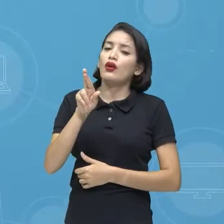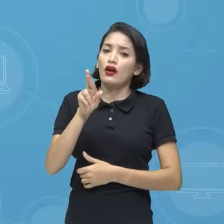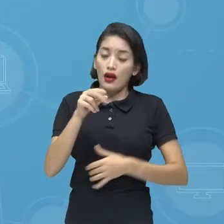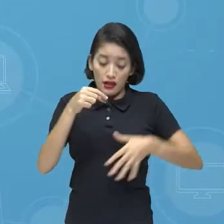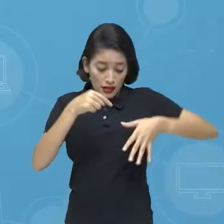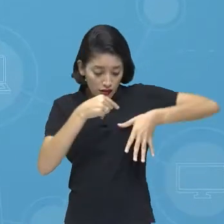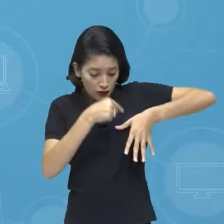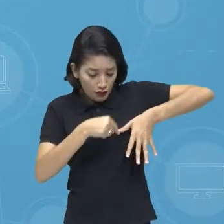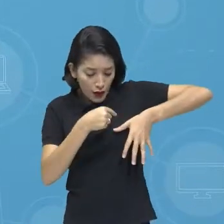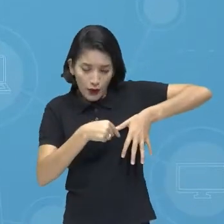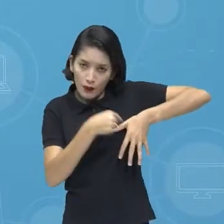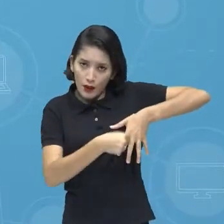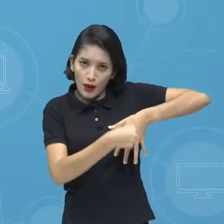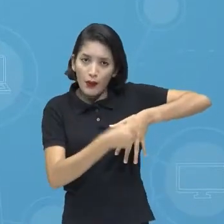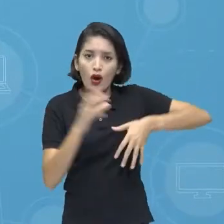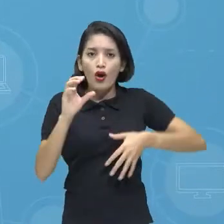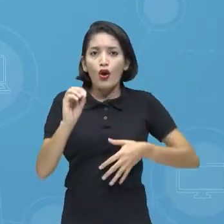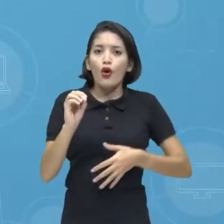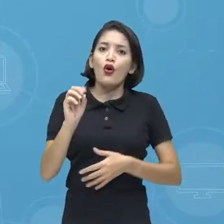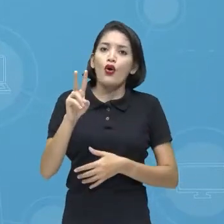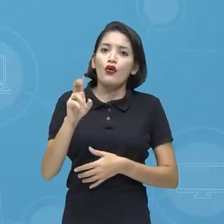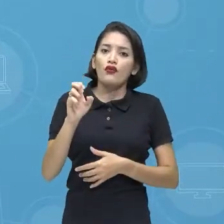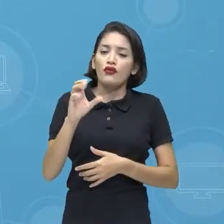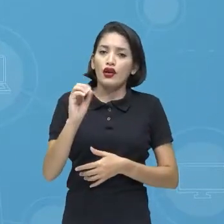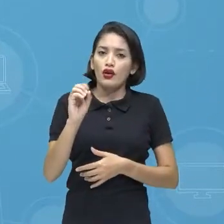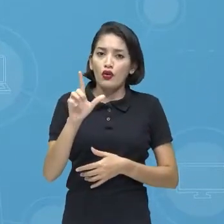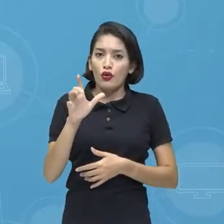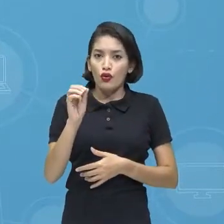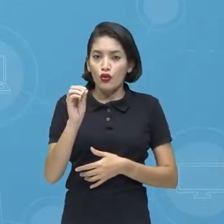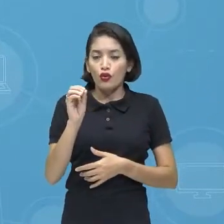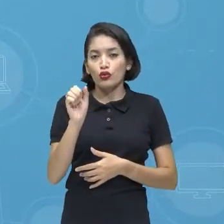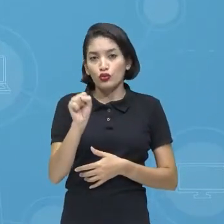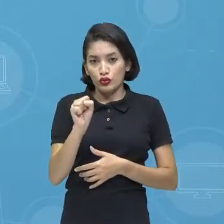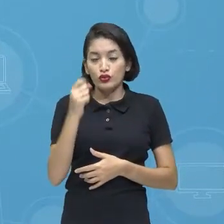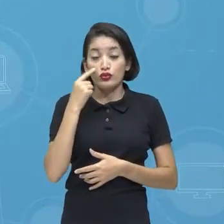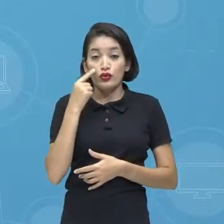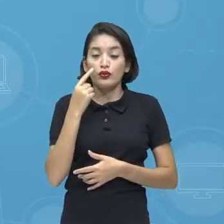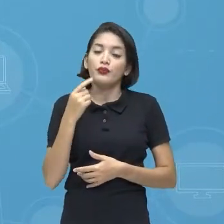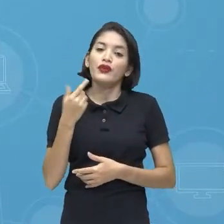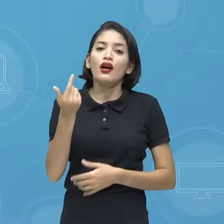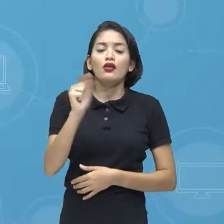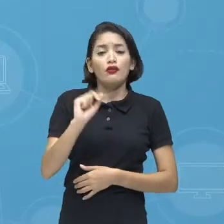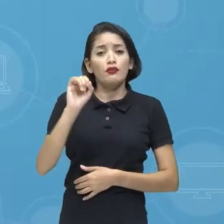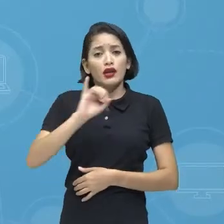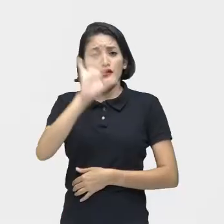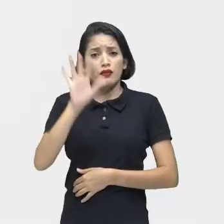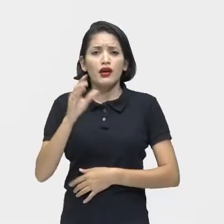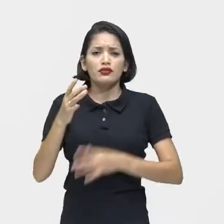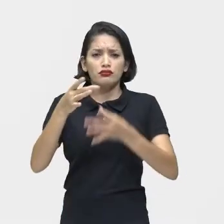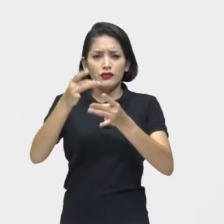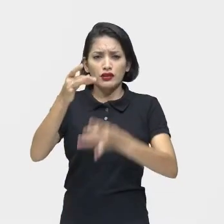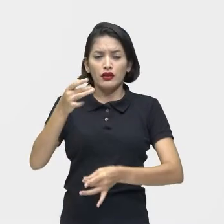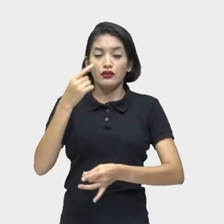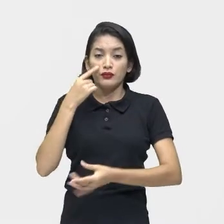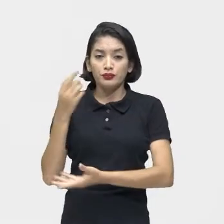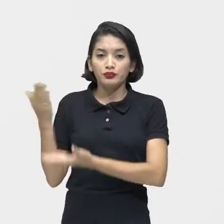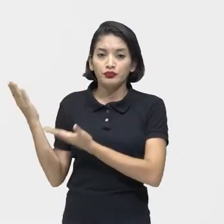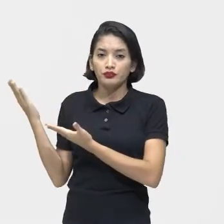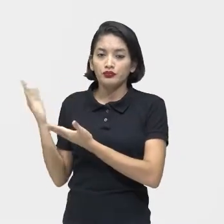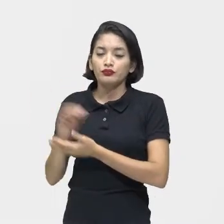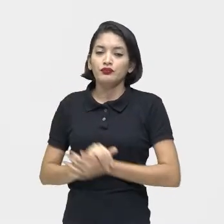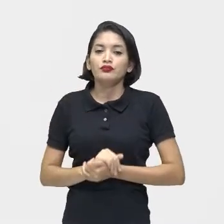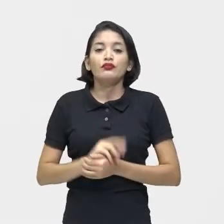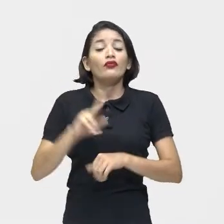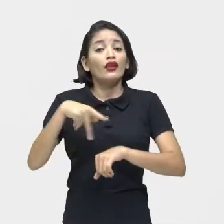alvéolo pulmonar, né? Então a gente vai observar aí uma imagem que vai falar para a gente novamente sobre esse detalhe. Olha só. Após o